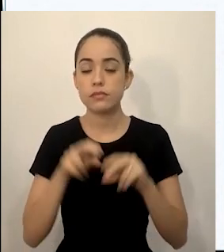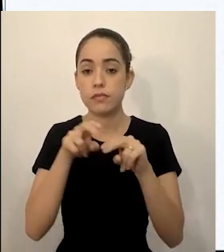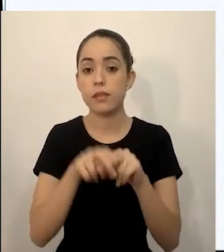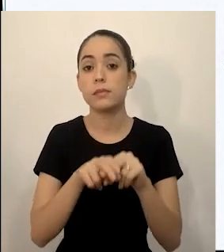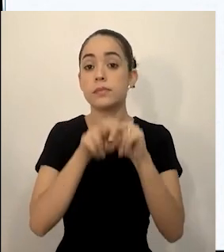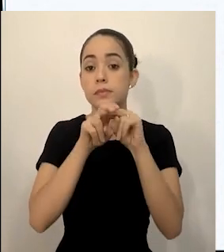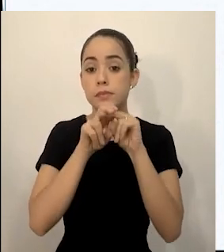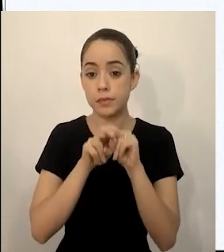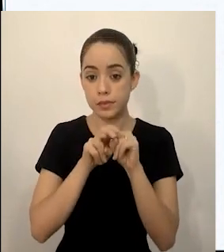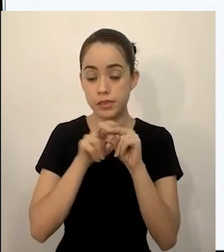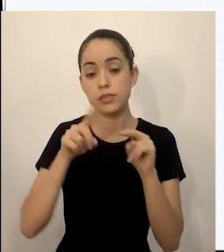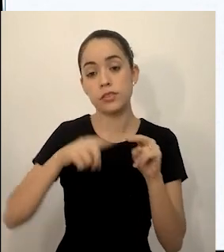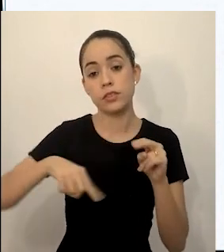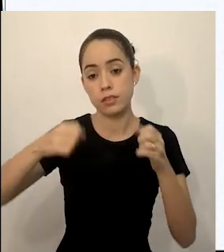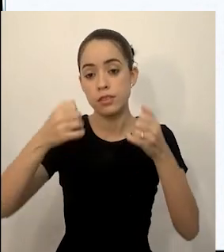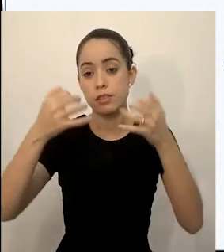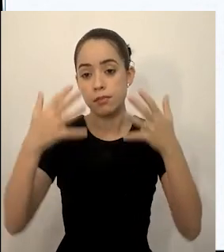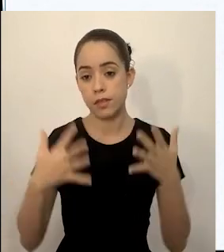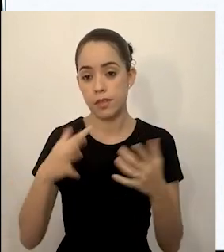Deste modo,